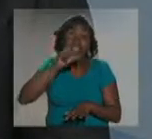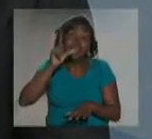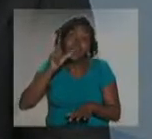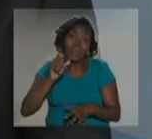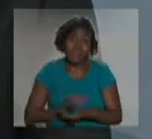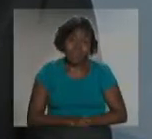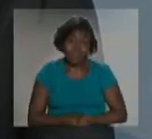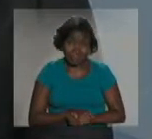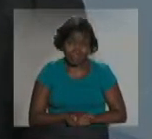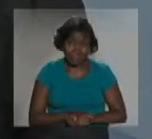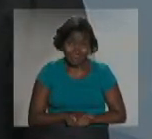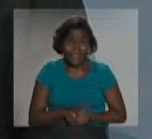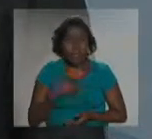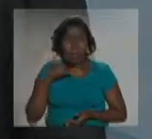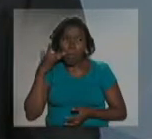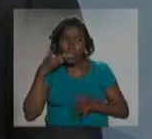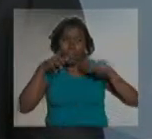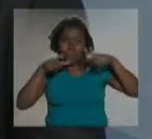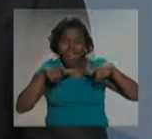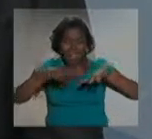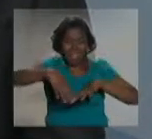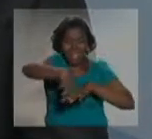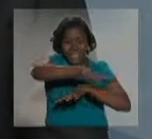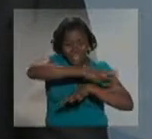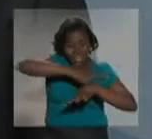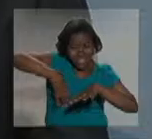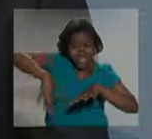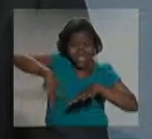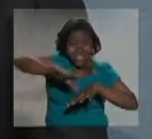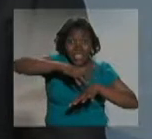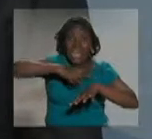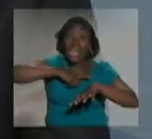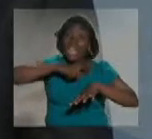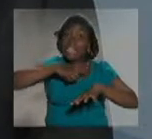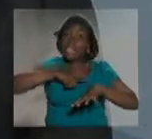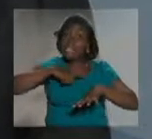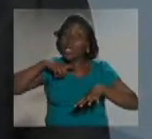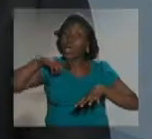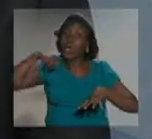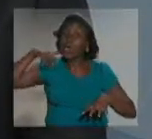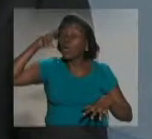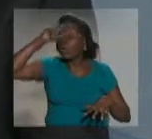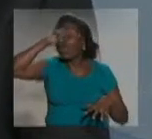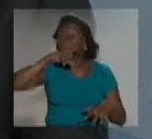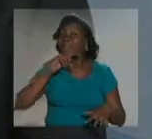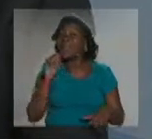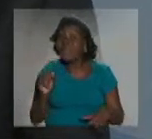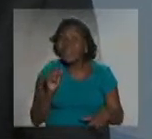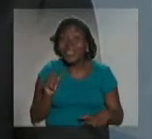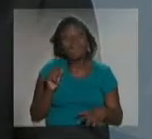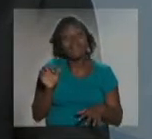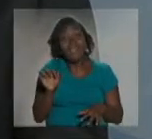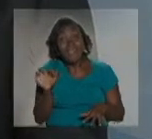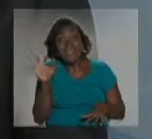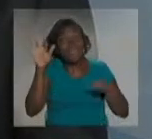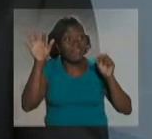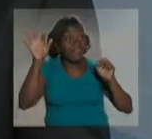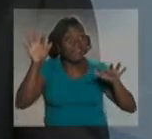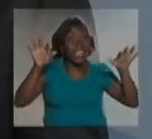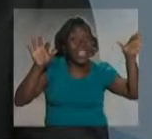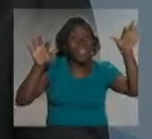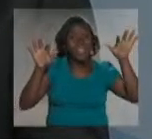produtividade. Eu acho que ali para a região, por ser uma região que tem uma questão complexa, de uma realidade de favelas e